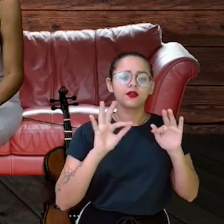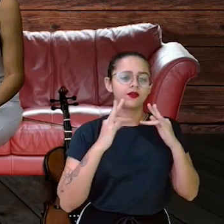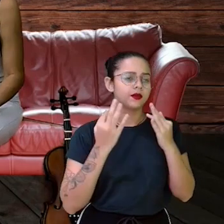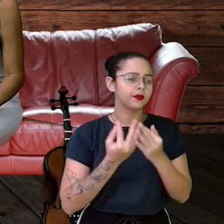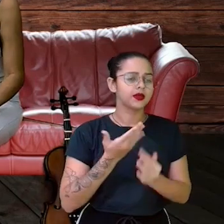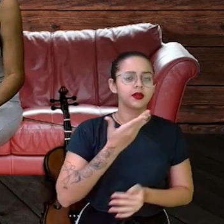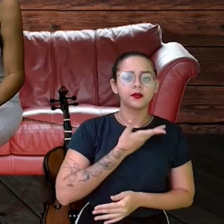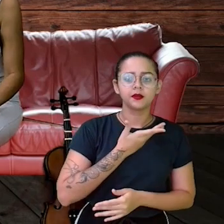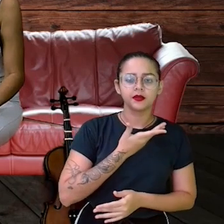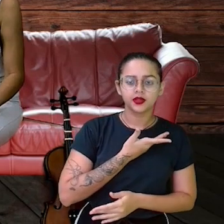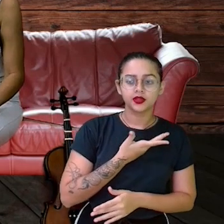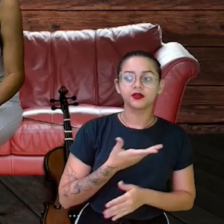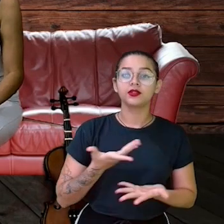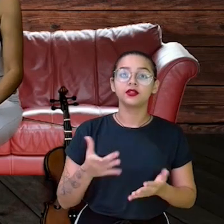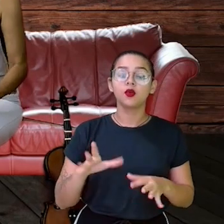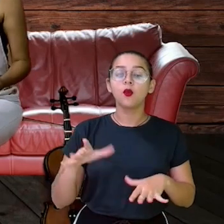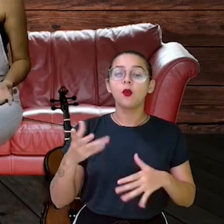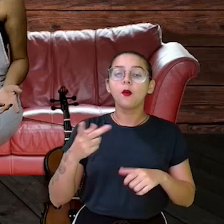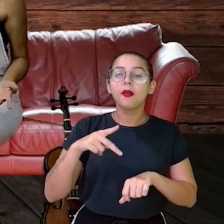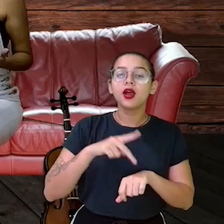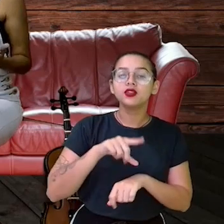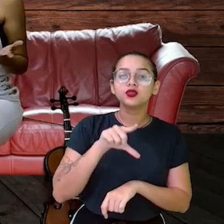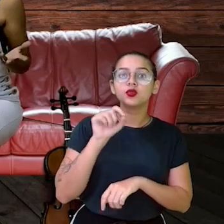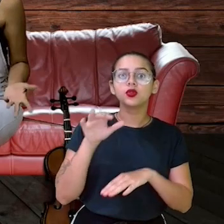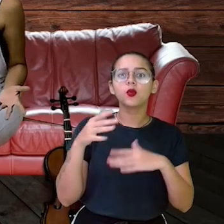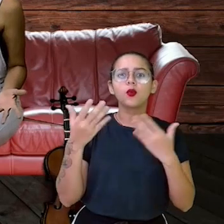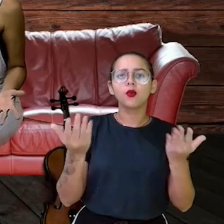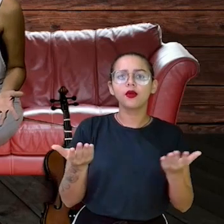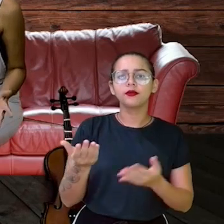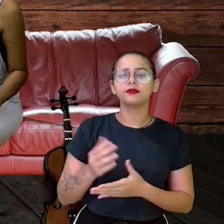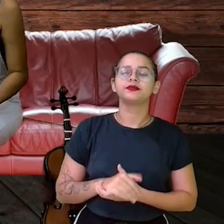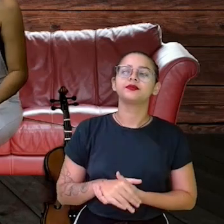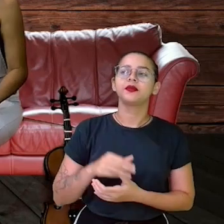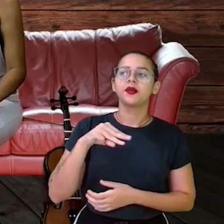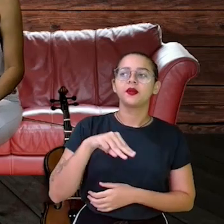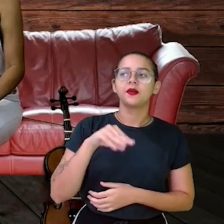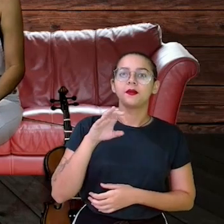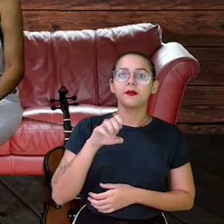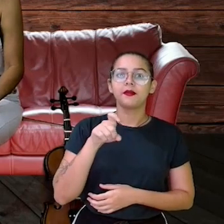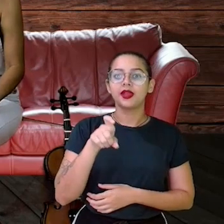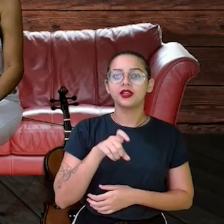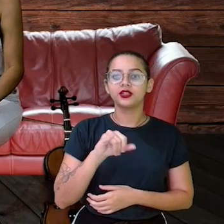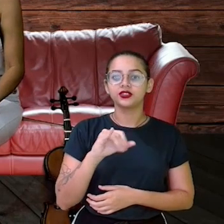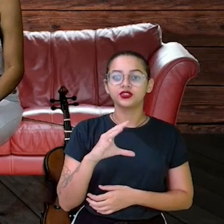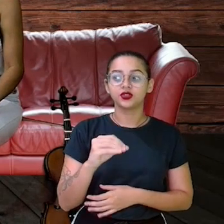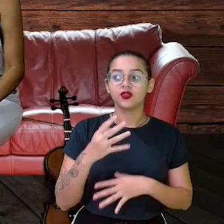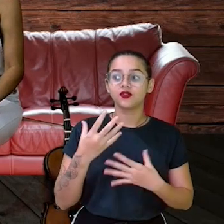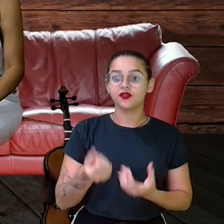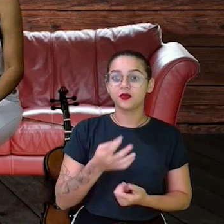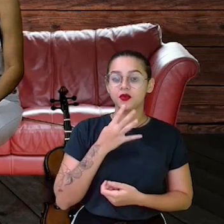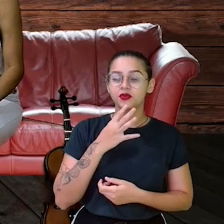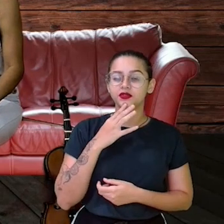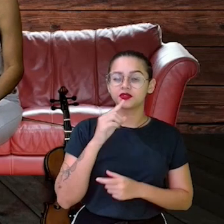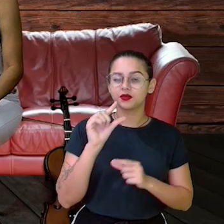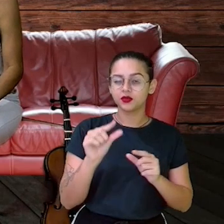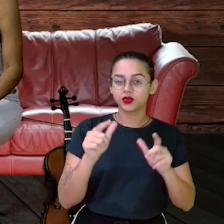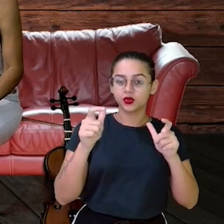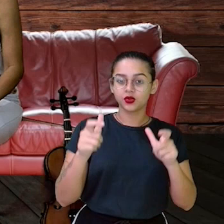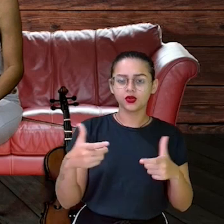ó, o país escolhido foi o México. Vamos conhecer um pouquinho sobre esse lugar